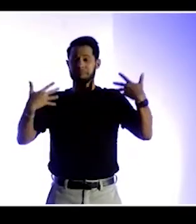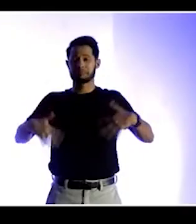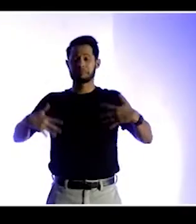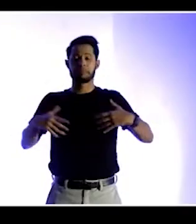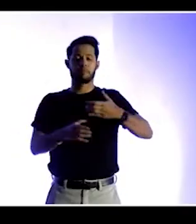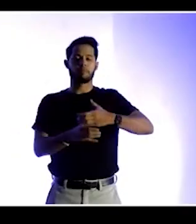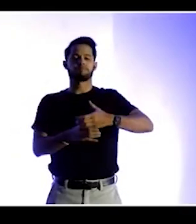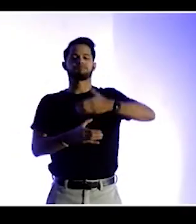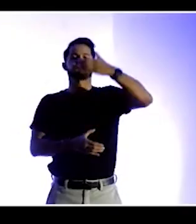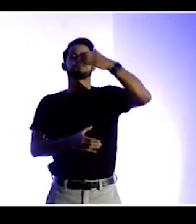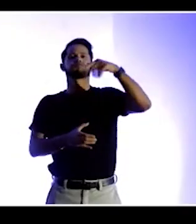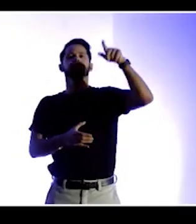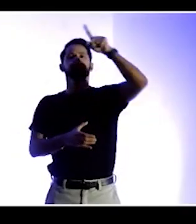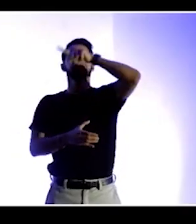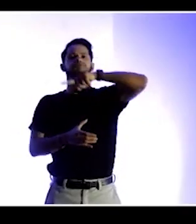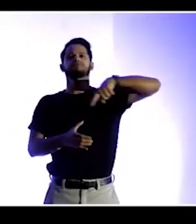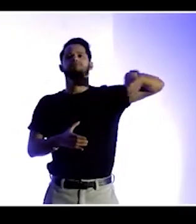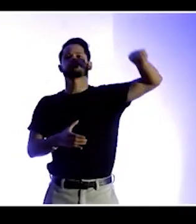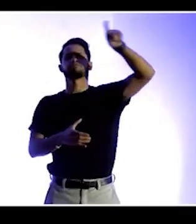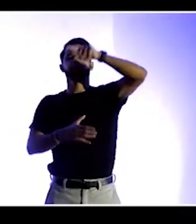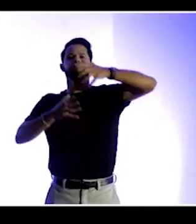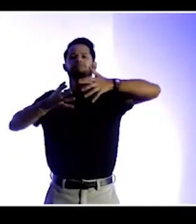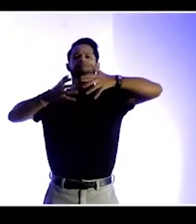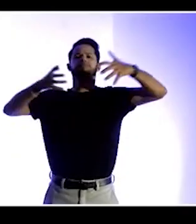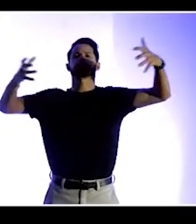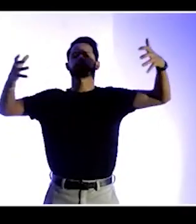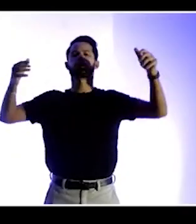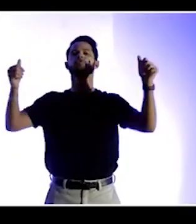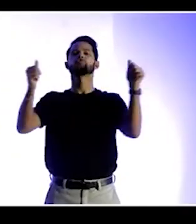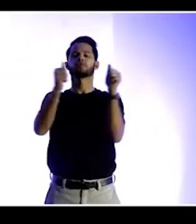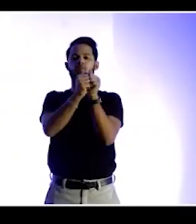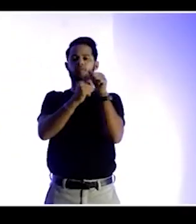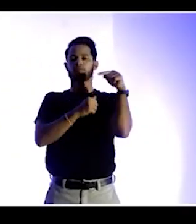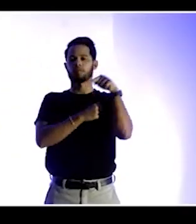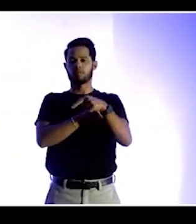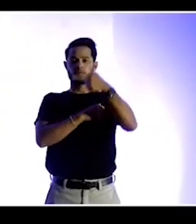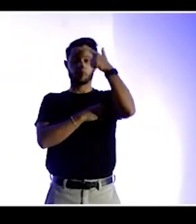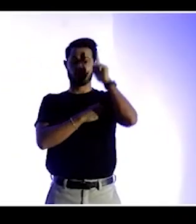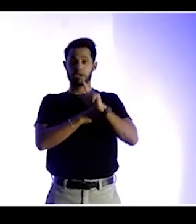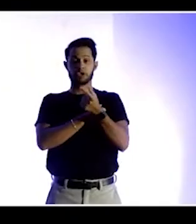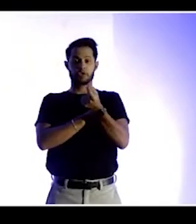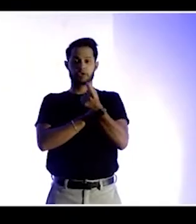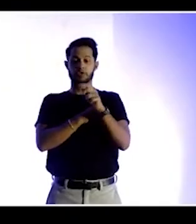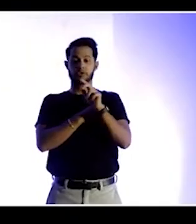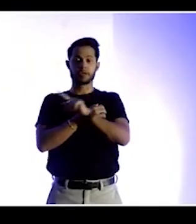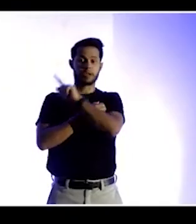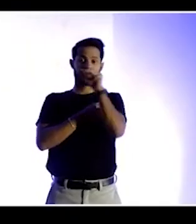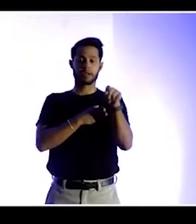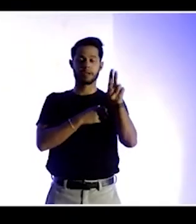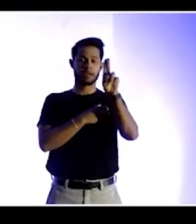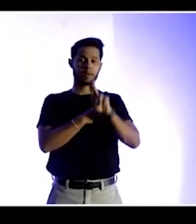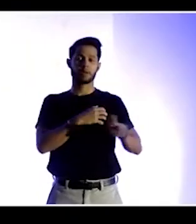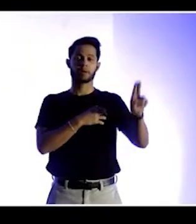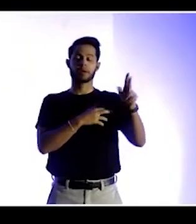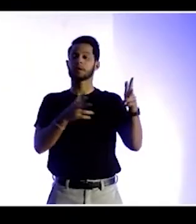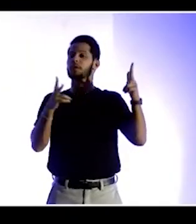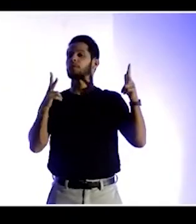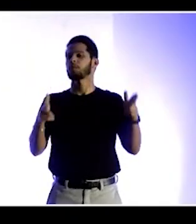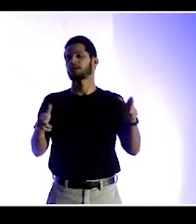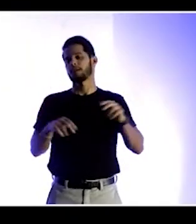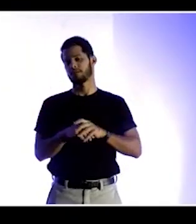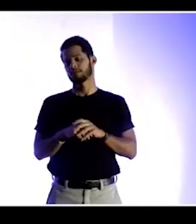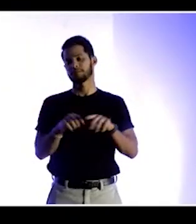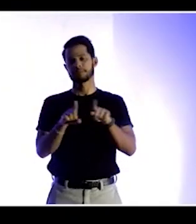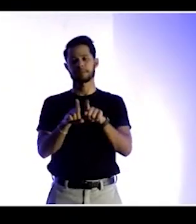de altura, muitas delas juntas num parque solar, para justificar os custos de mobilização de toda a infraestrutura